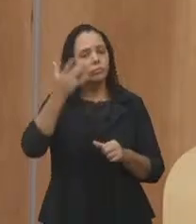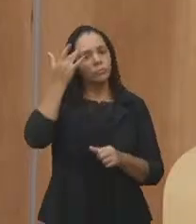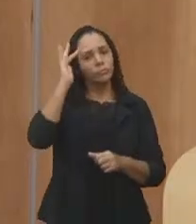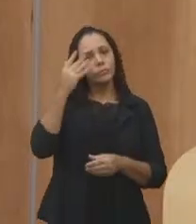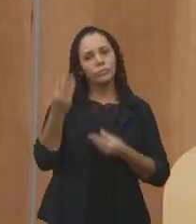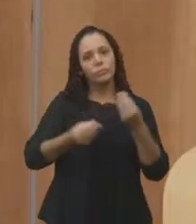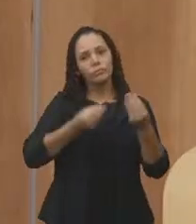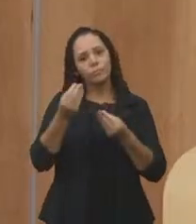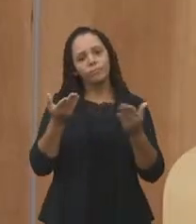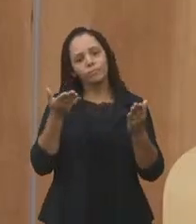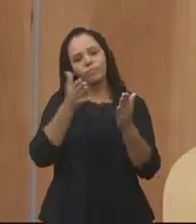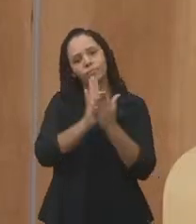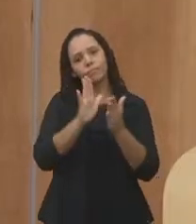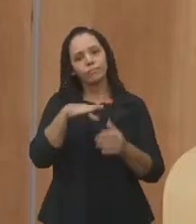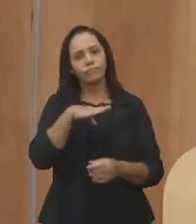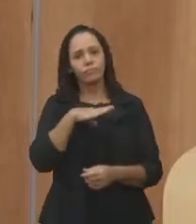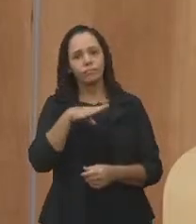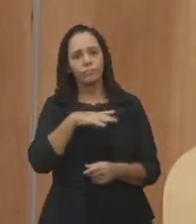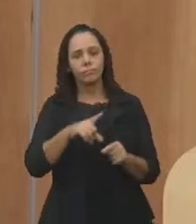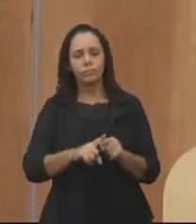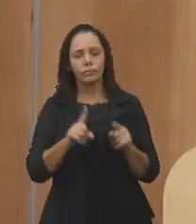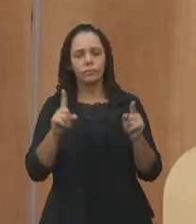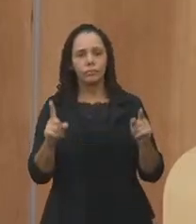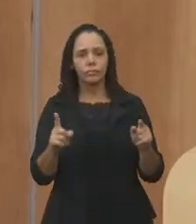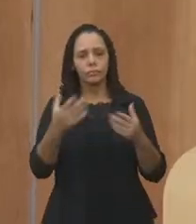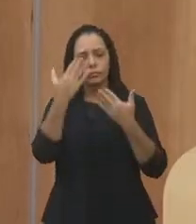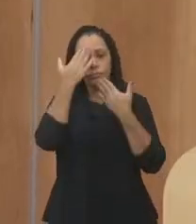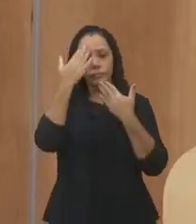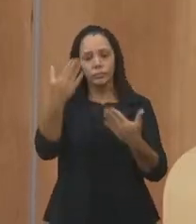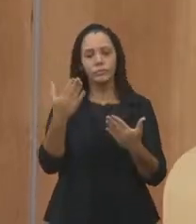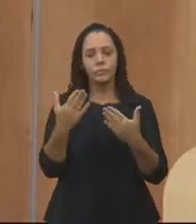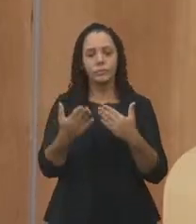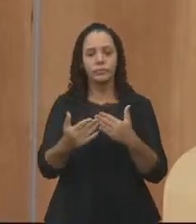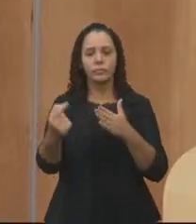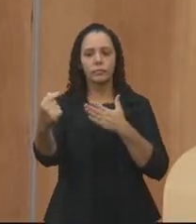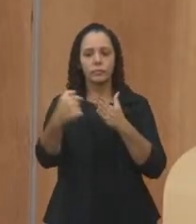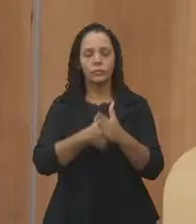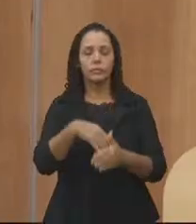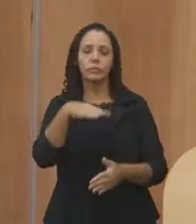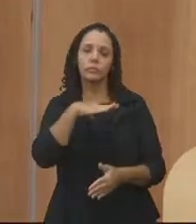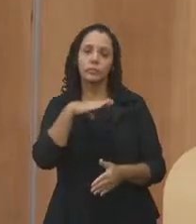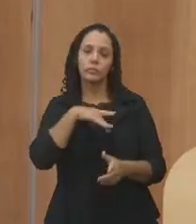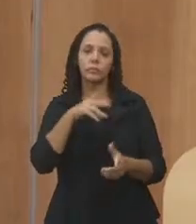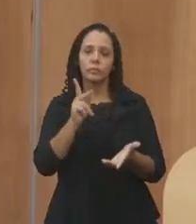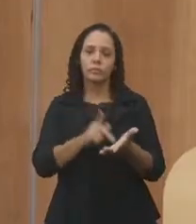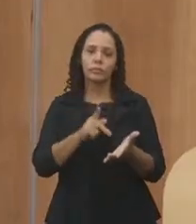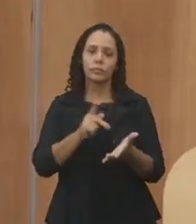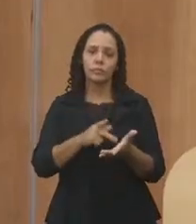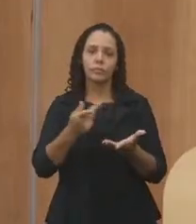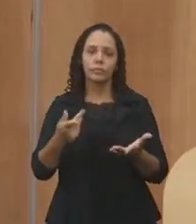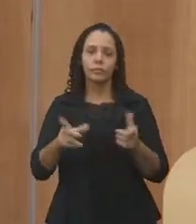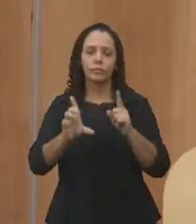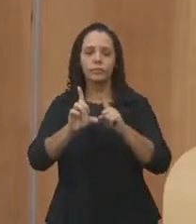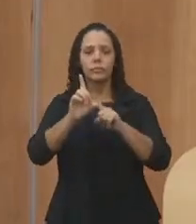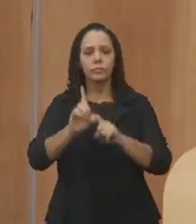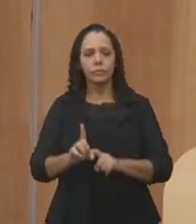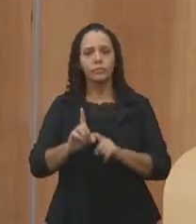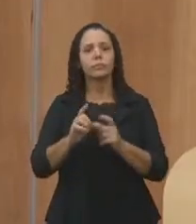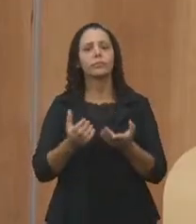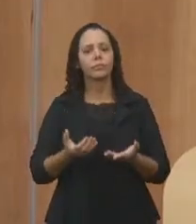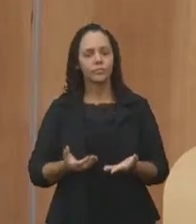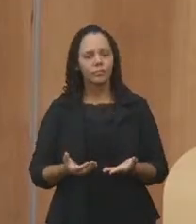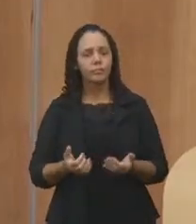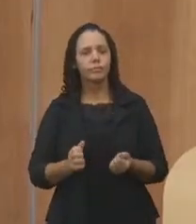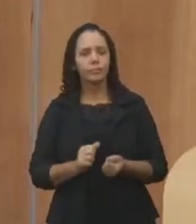como isso vai impactar no município, mas agradeço a contribuição, e o município ele fica sujeito a esse viés